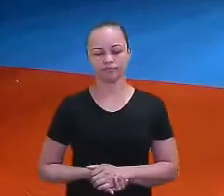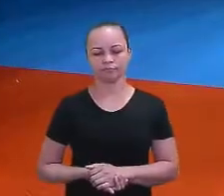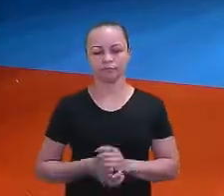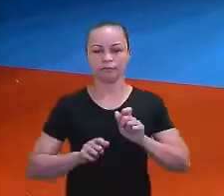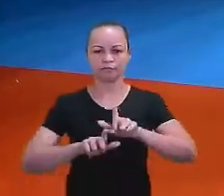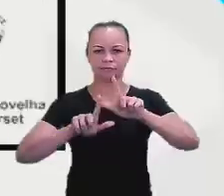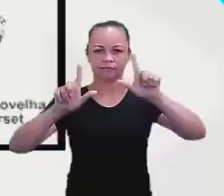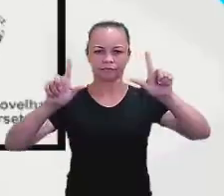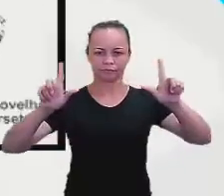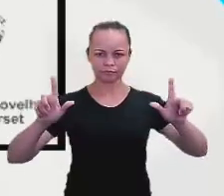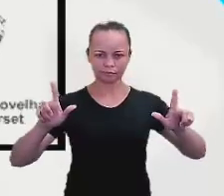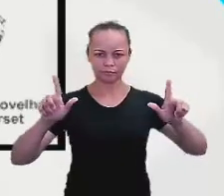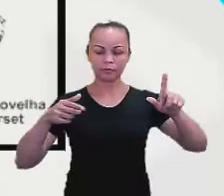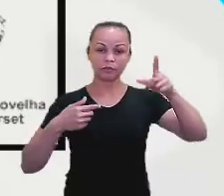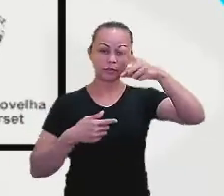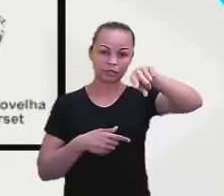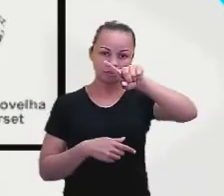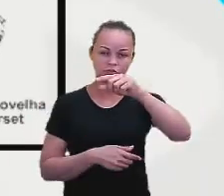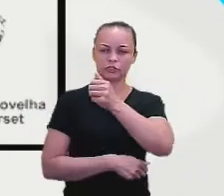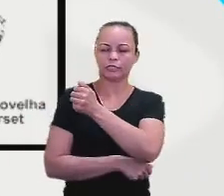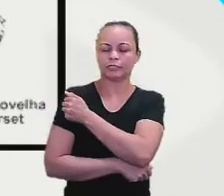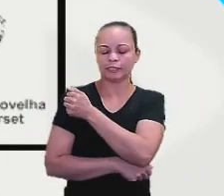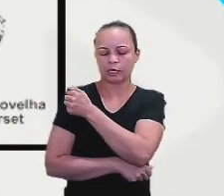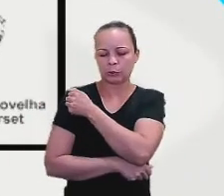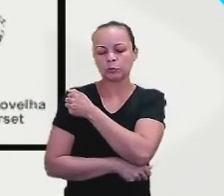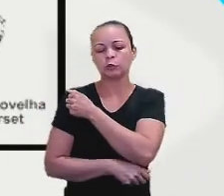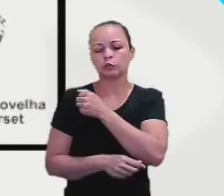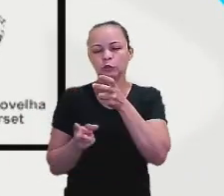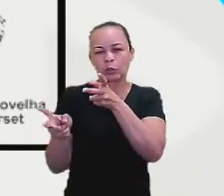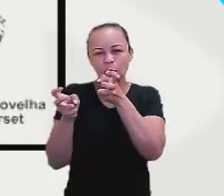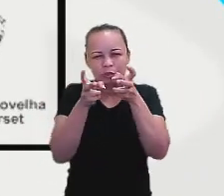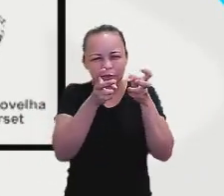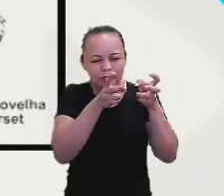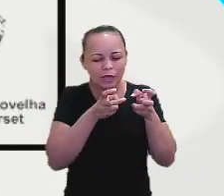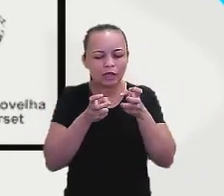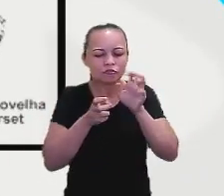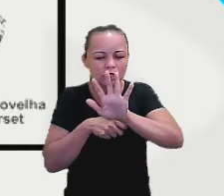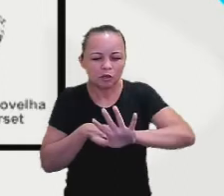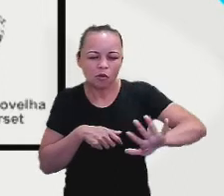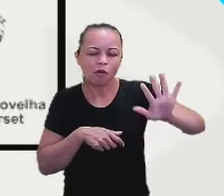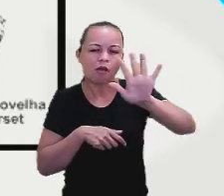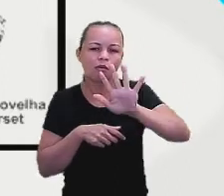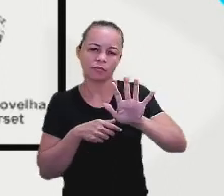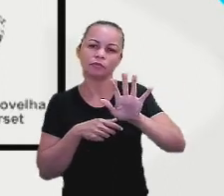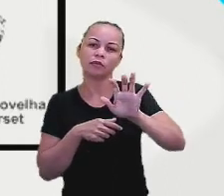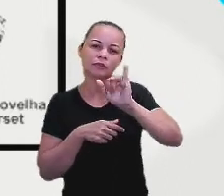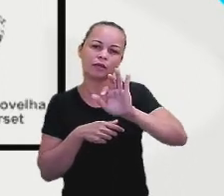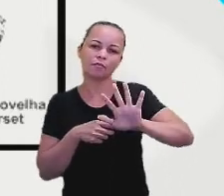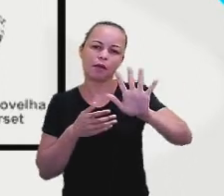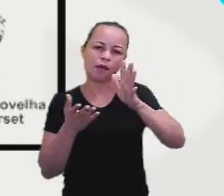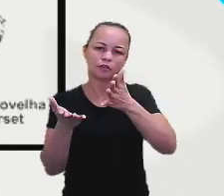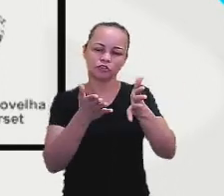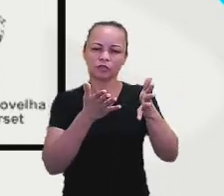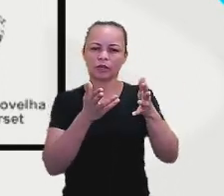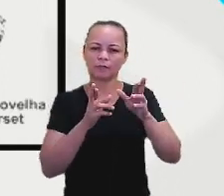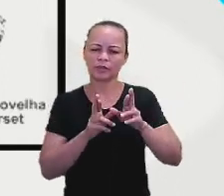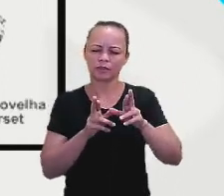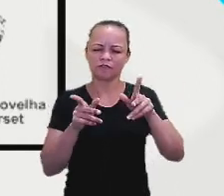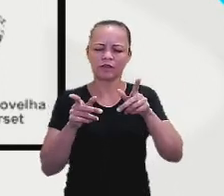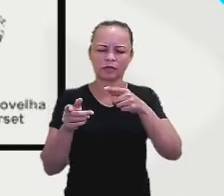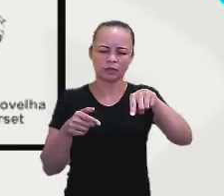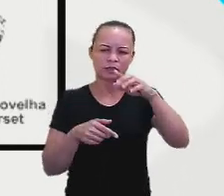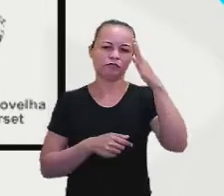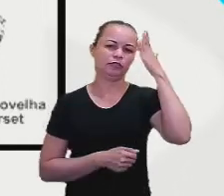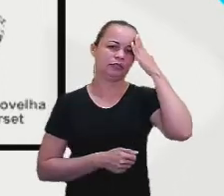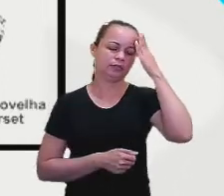favor, produção, para que esse aluno possa... Então, veja esse infográfico, veja esse recorte, como faz toda a diferença para você